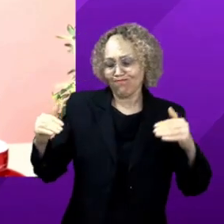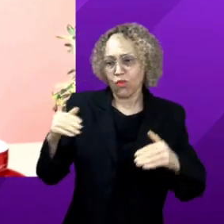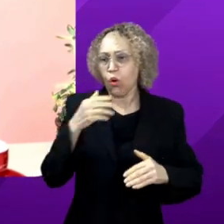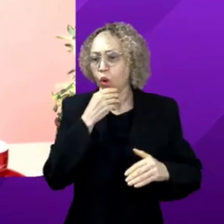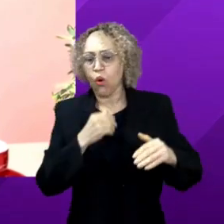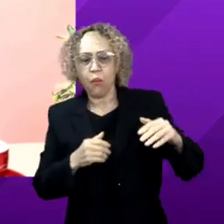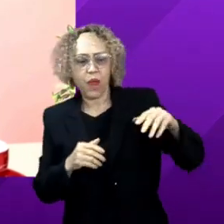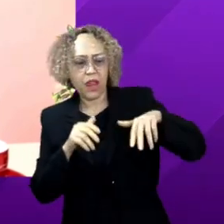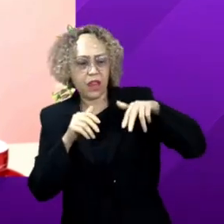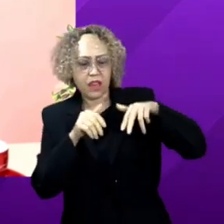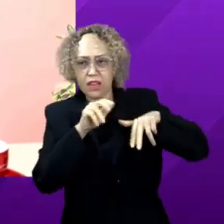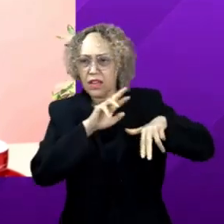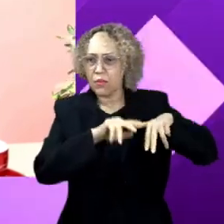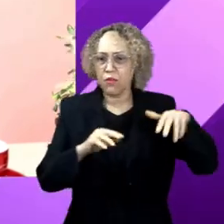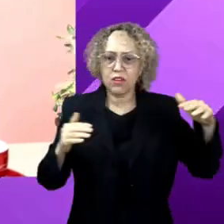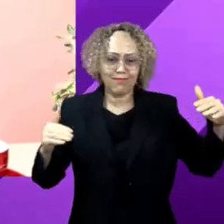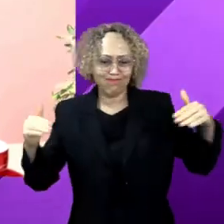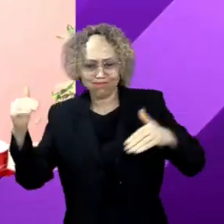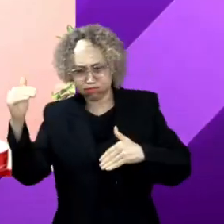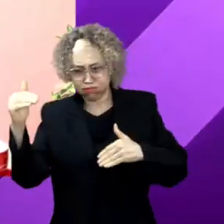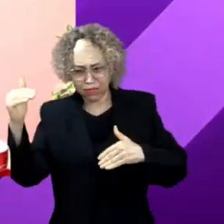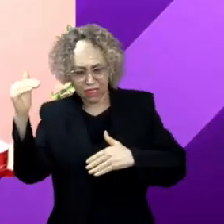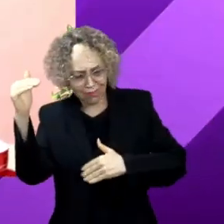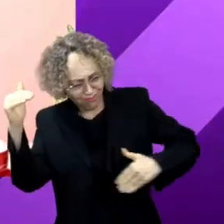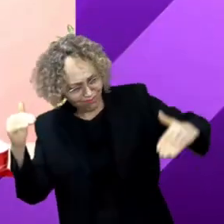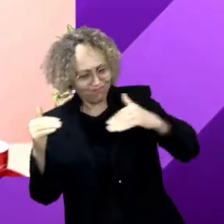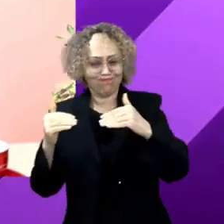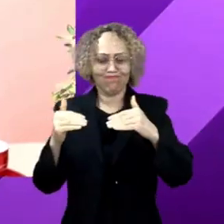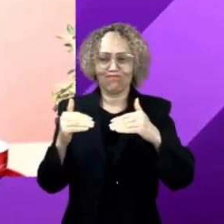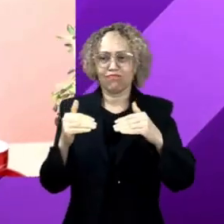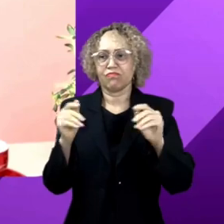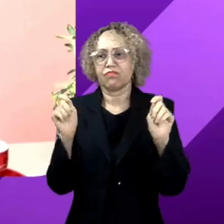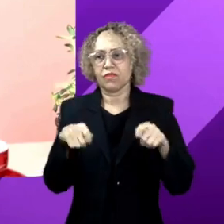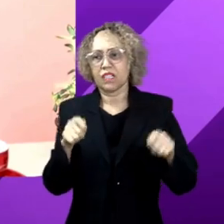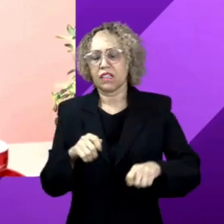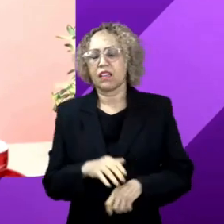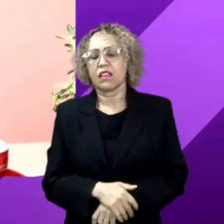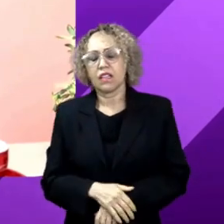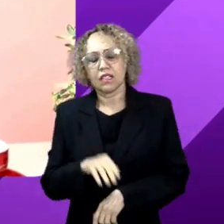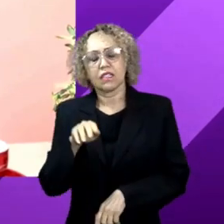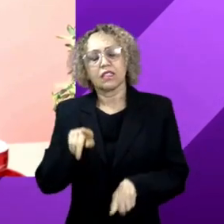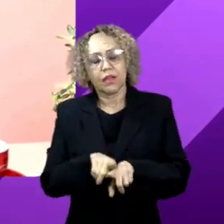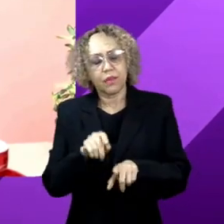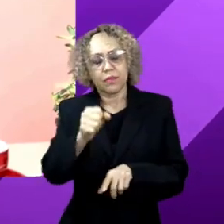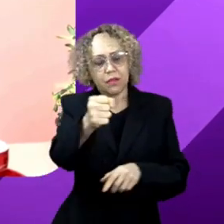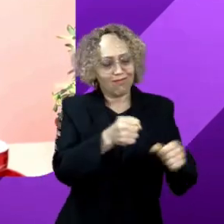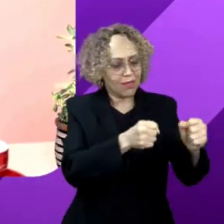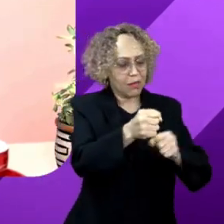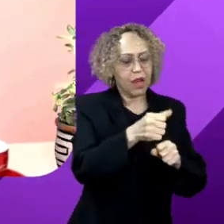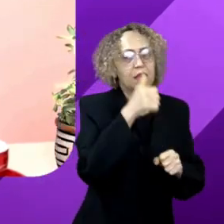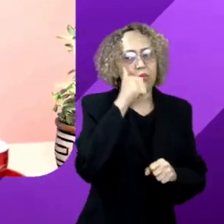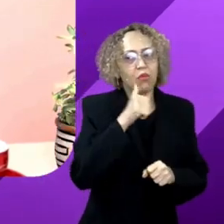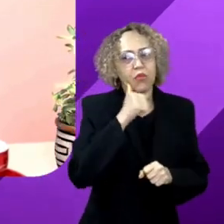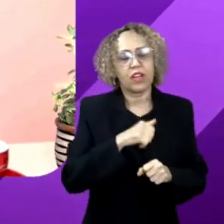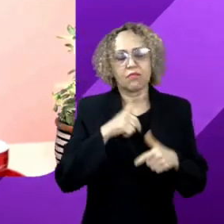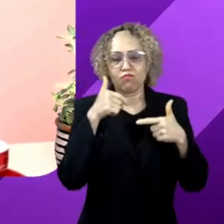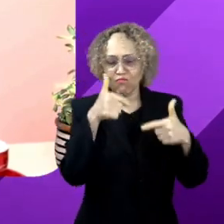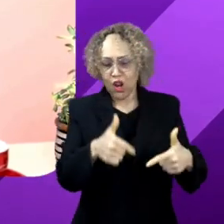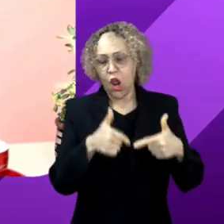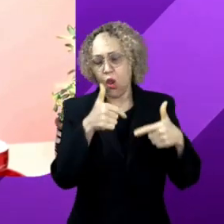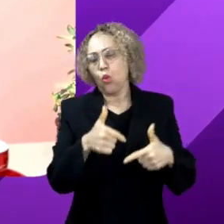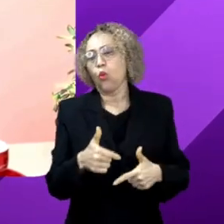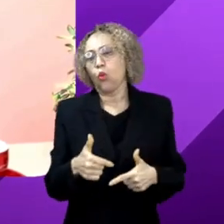para a gente conseguir trazer mais mulheres populares para a luta feminista no nosso país. Esse é